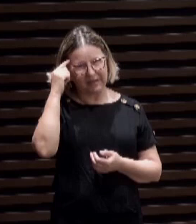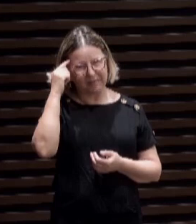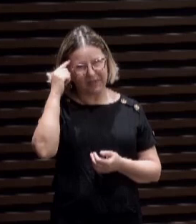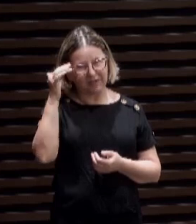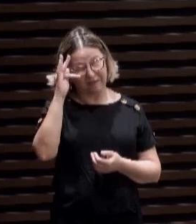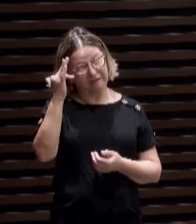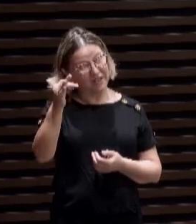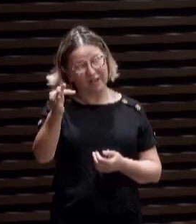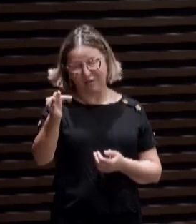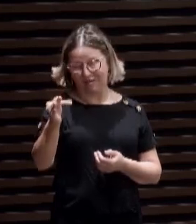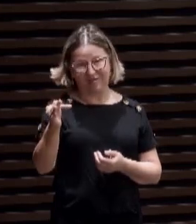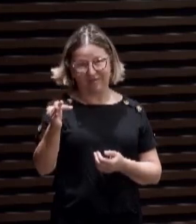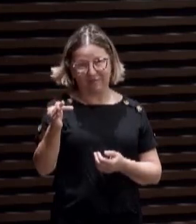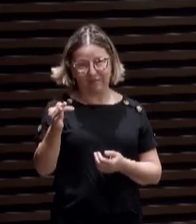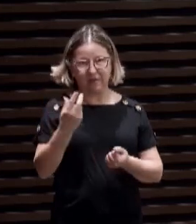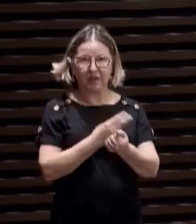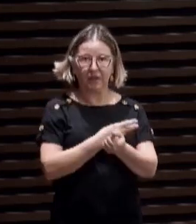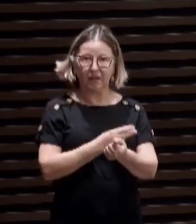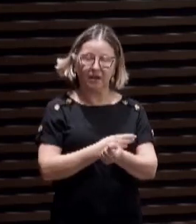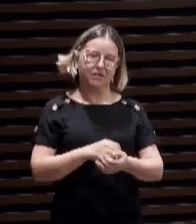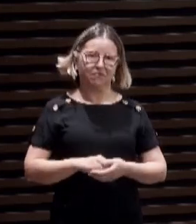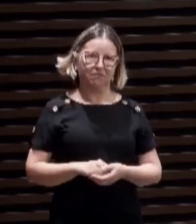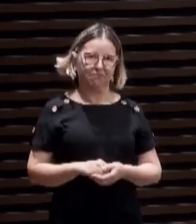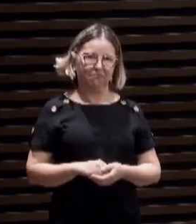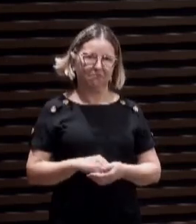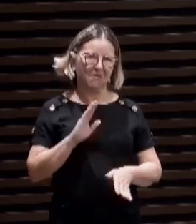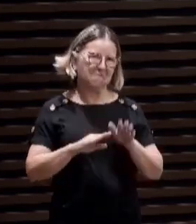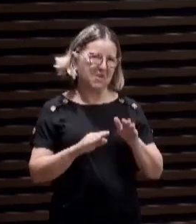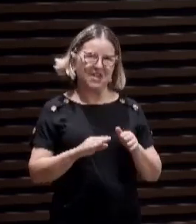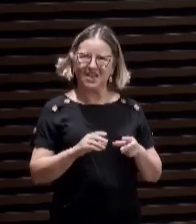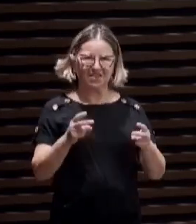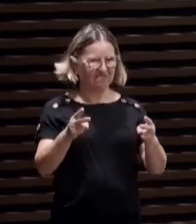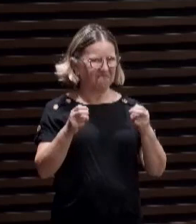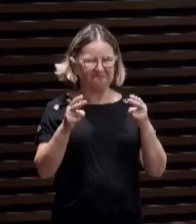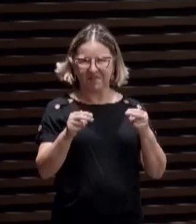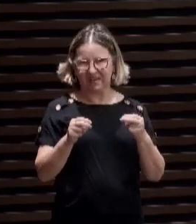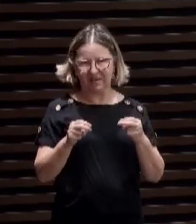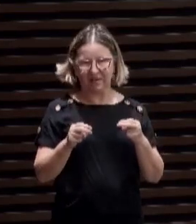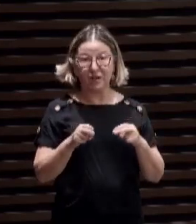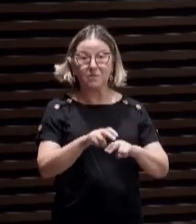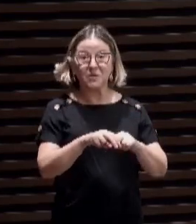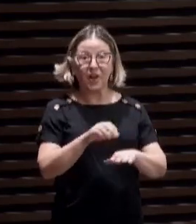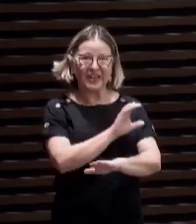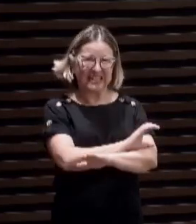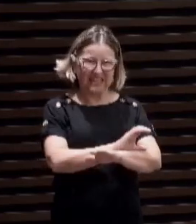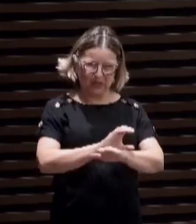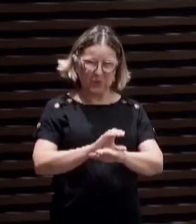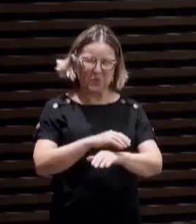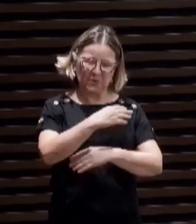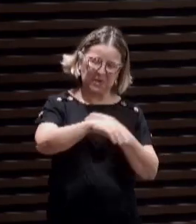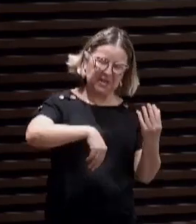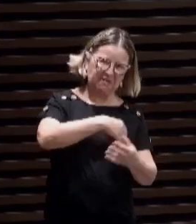Talvez nós não percebamos o que nós temos feito com a cultura que nos envolve, com as coisas que estão sendo oferecidas para